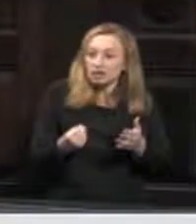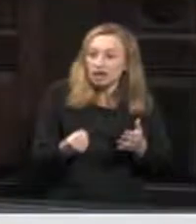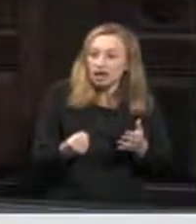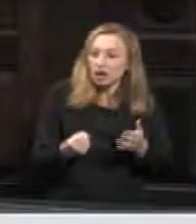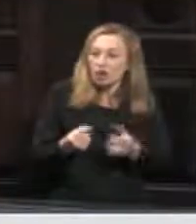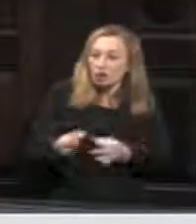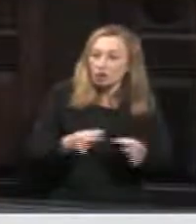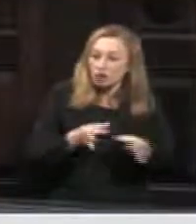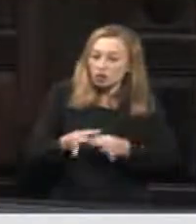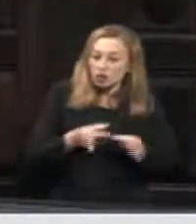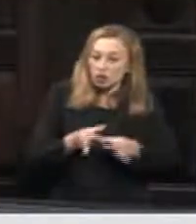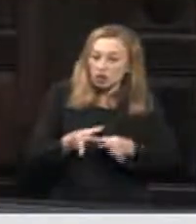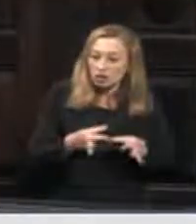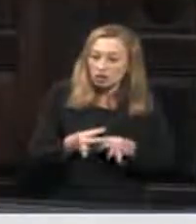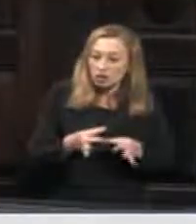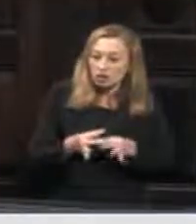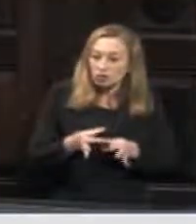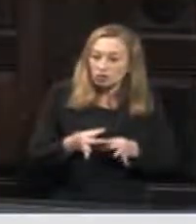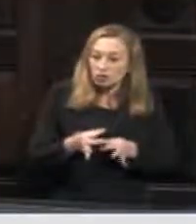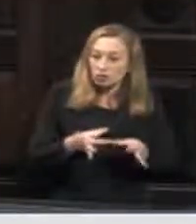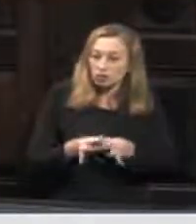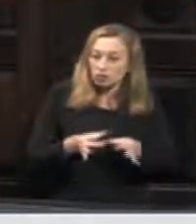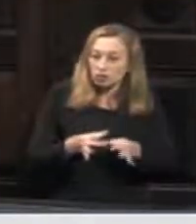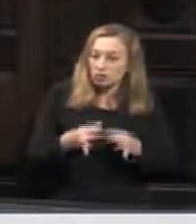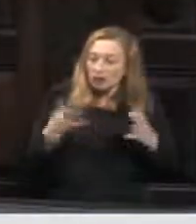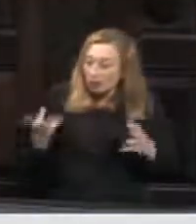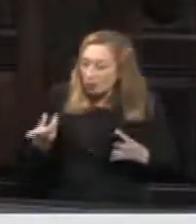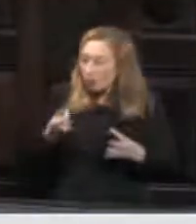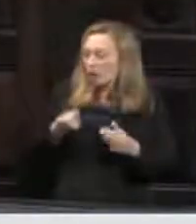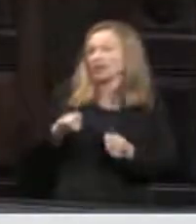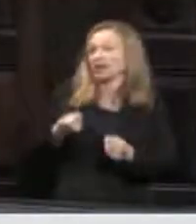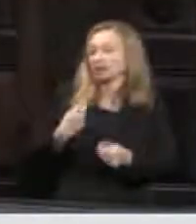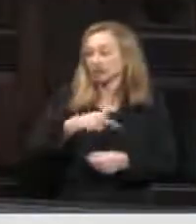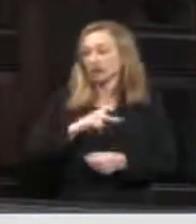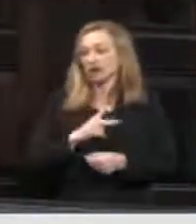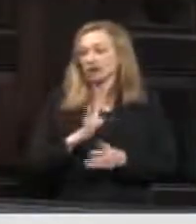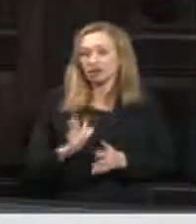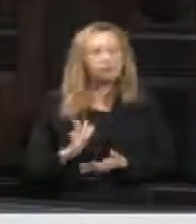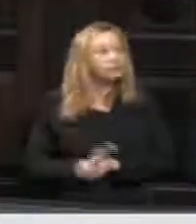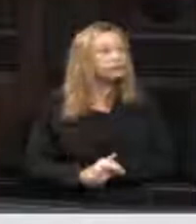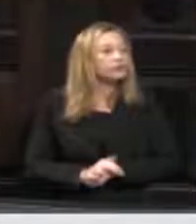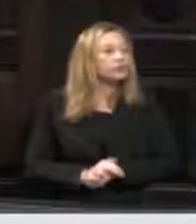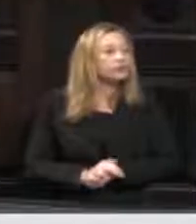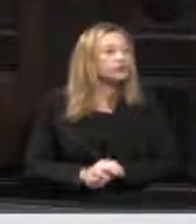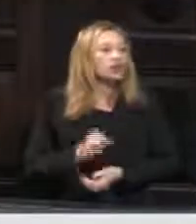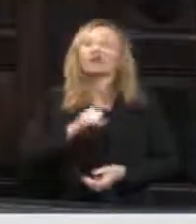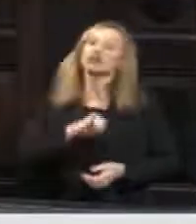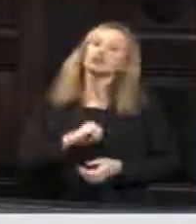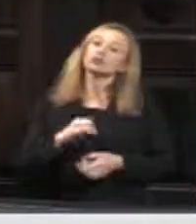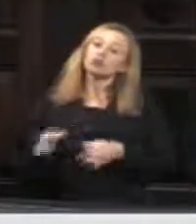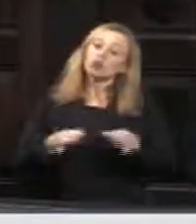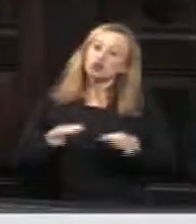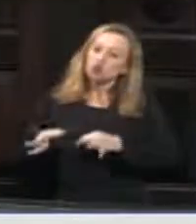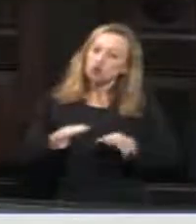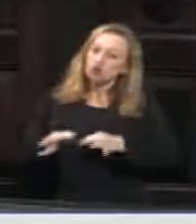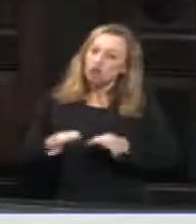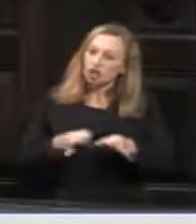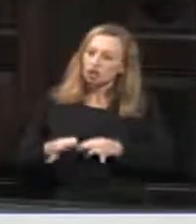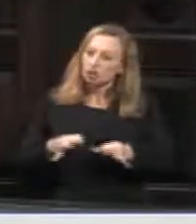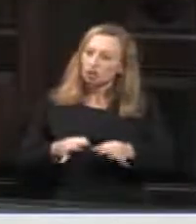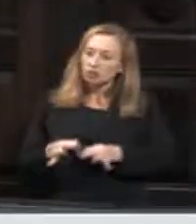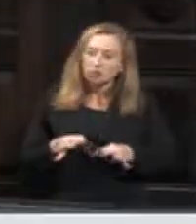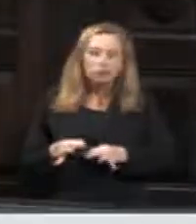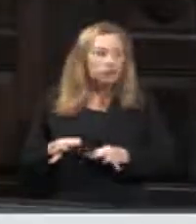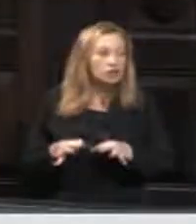qualidade. E é claro, aqueles projetos que estejam eivados de